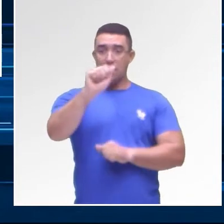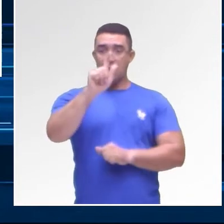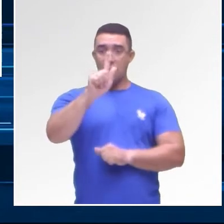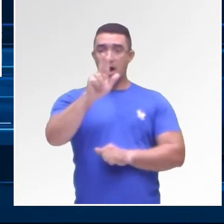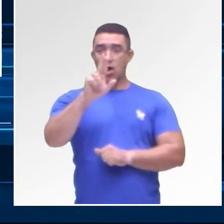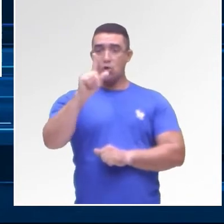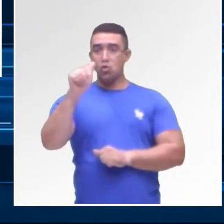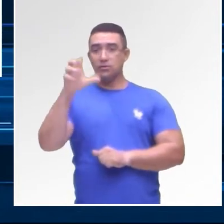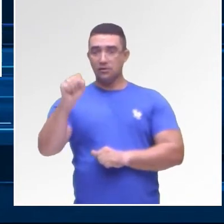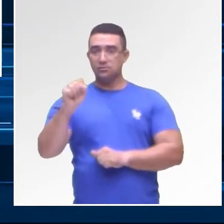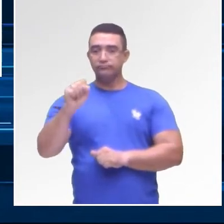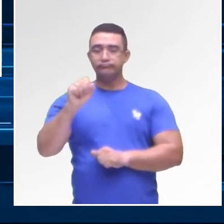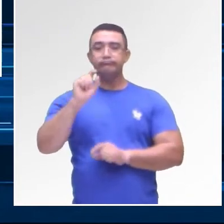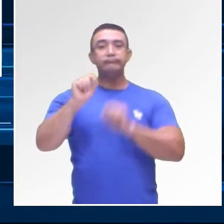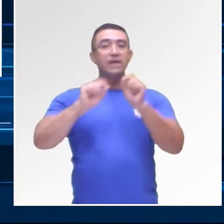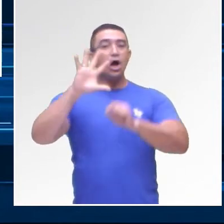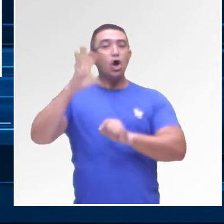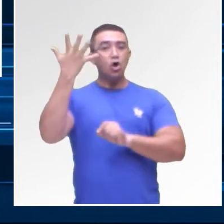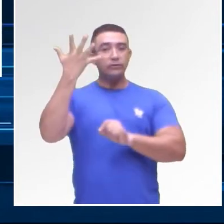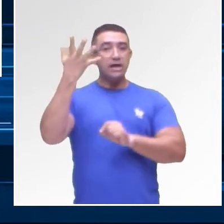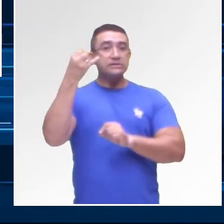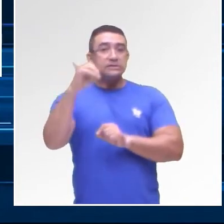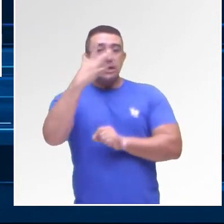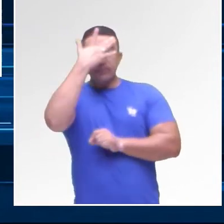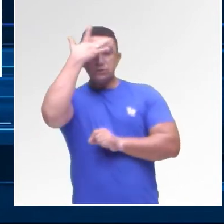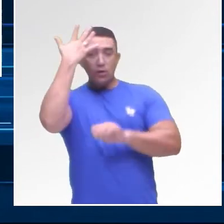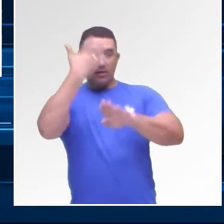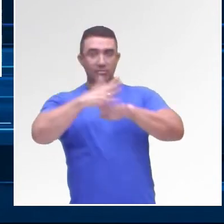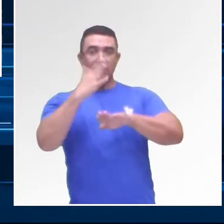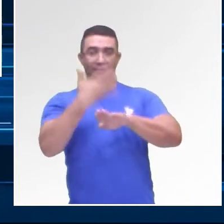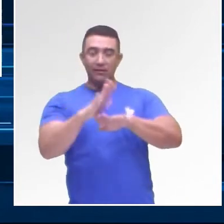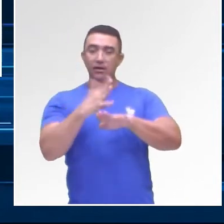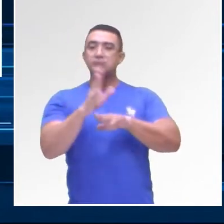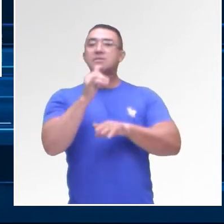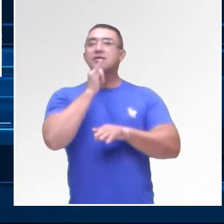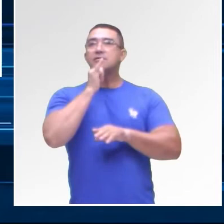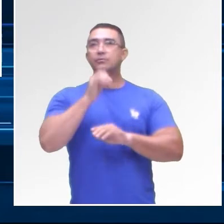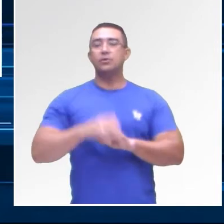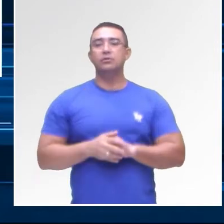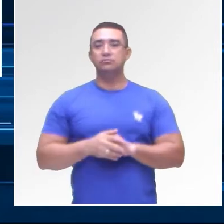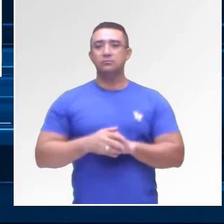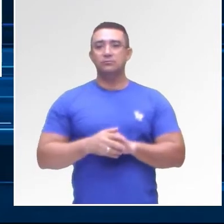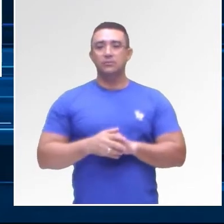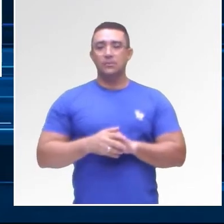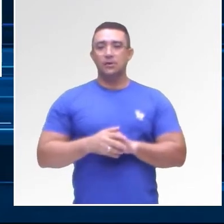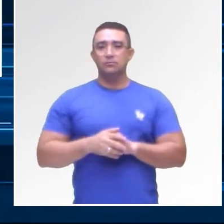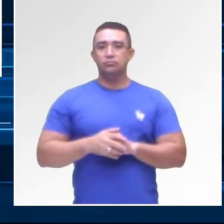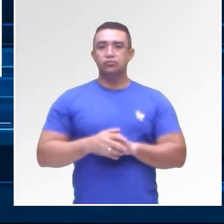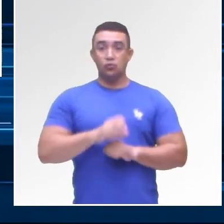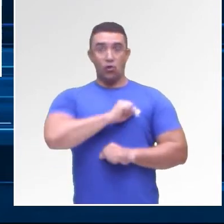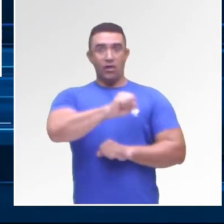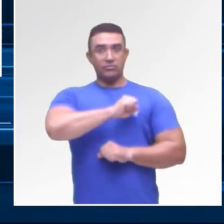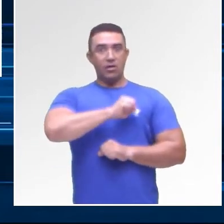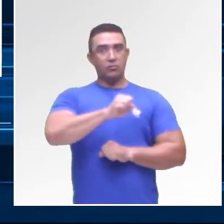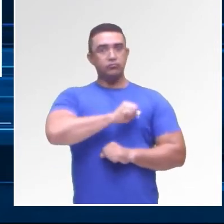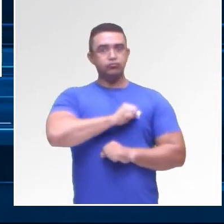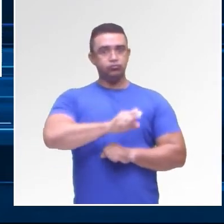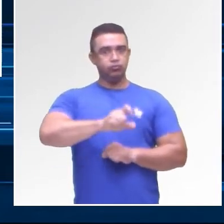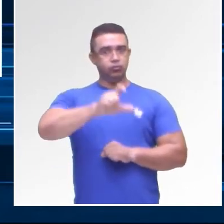acontecem simultaneamente ao exercício, como aumento da frequência